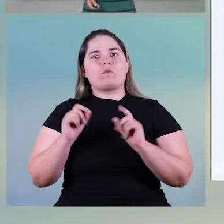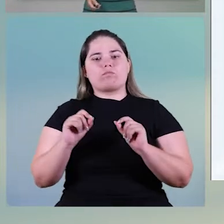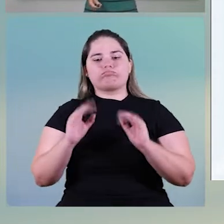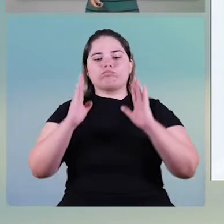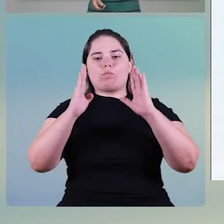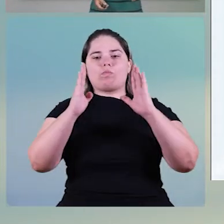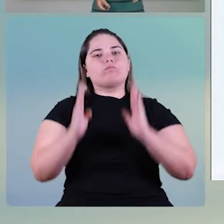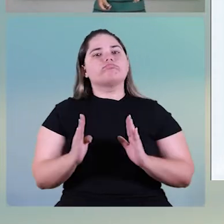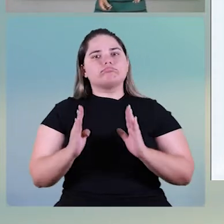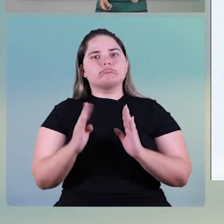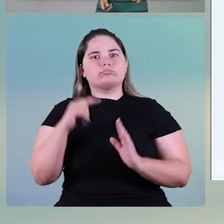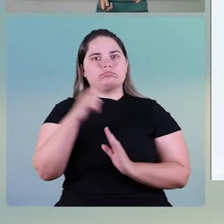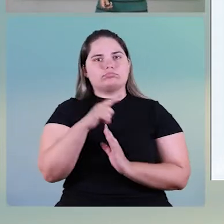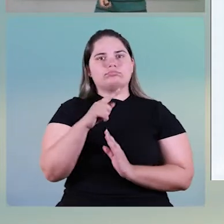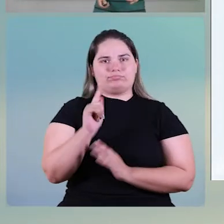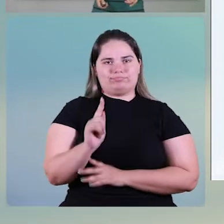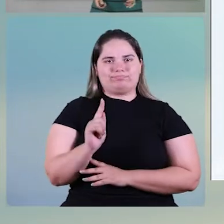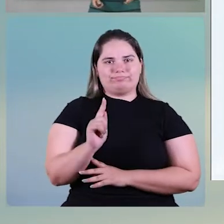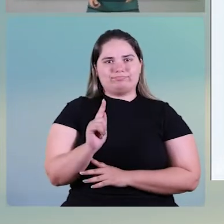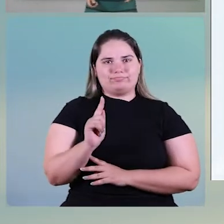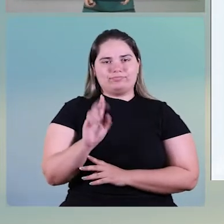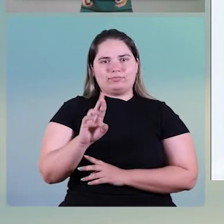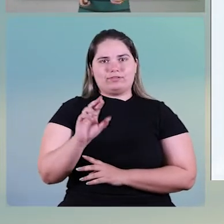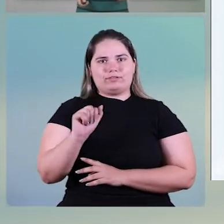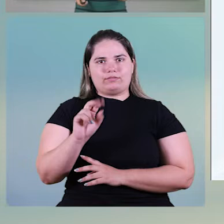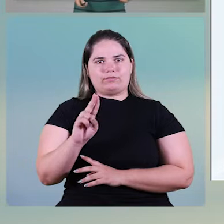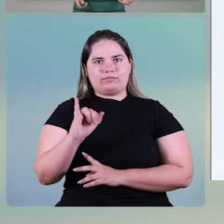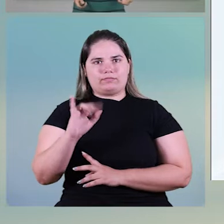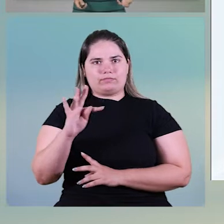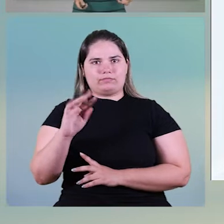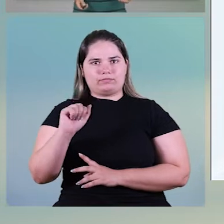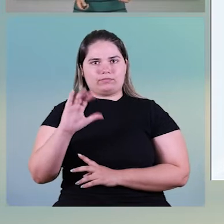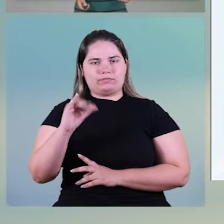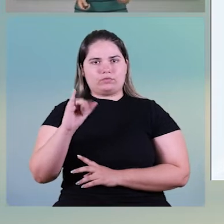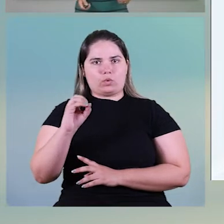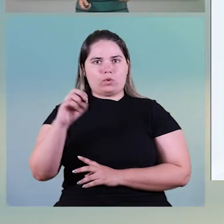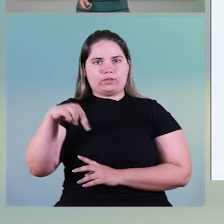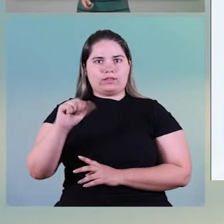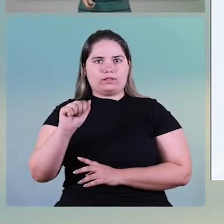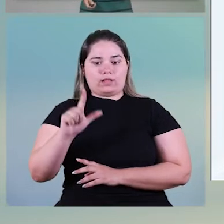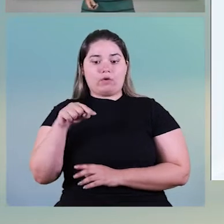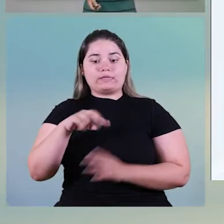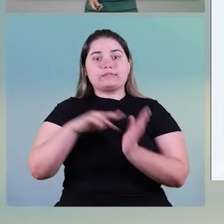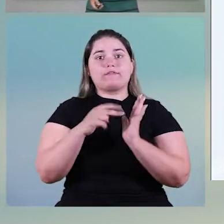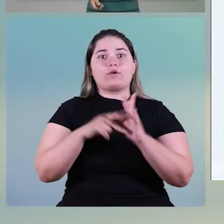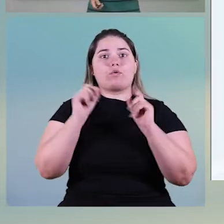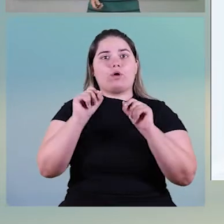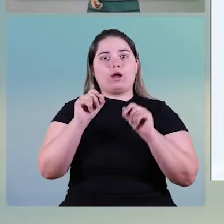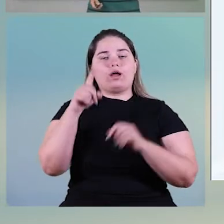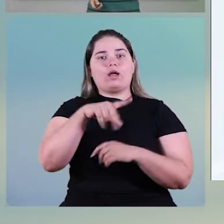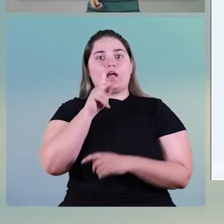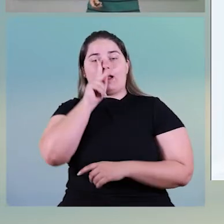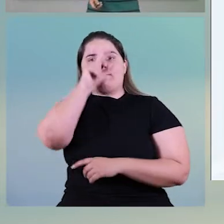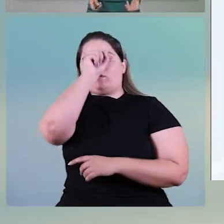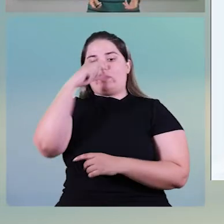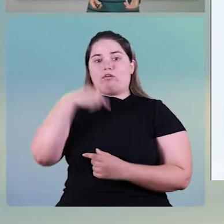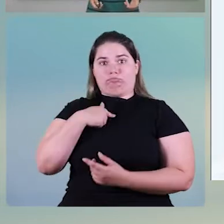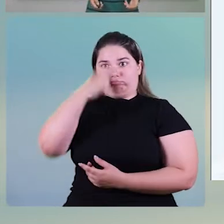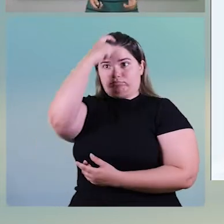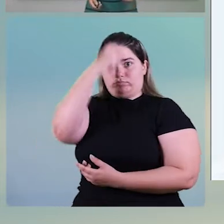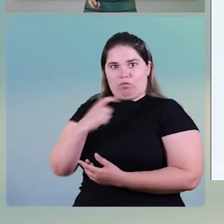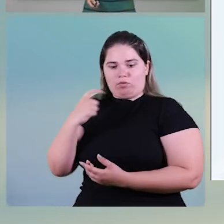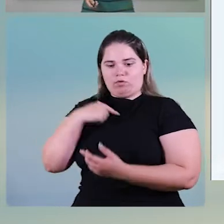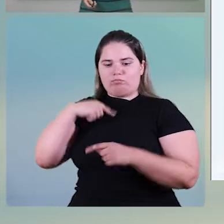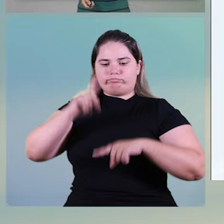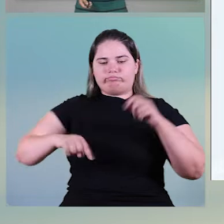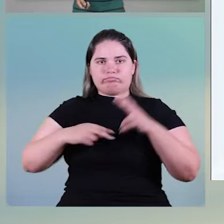força gravitacional, ou a força que você tem que exercer num objeto para impedir que esse objeto caia.